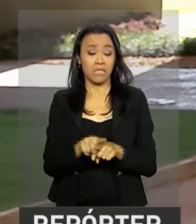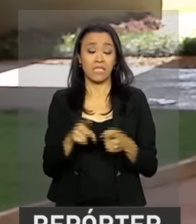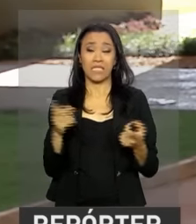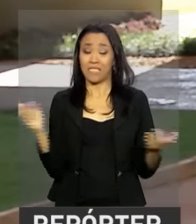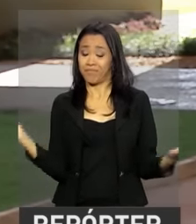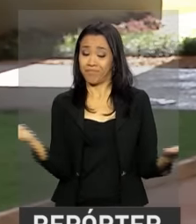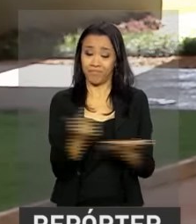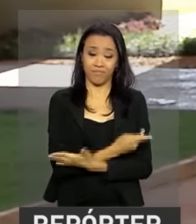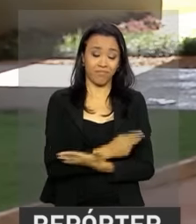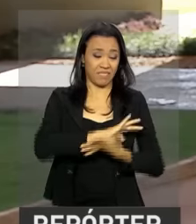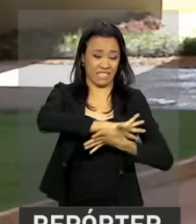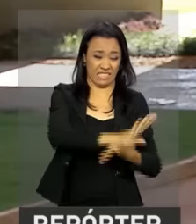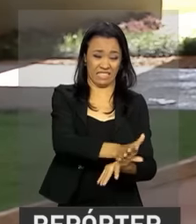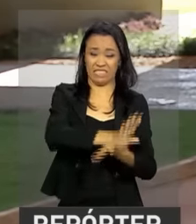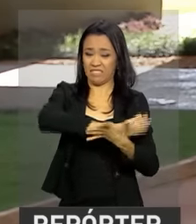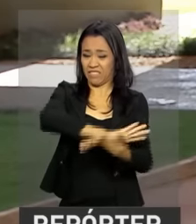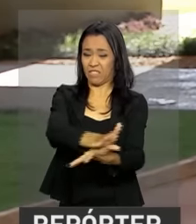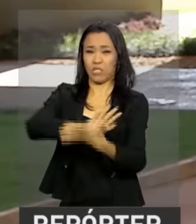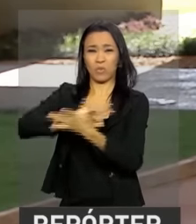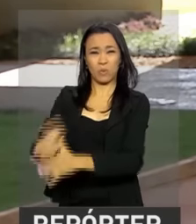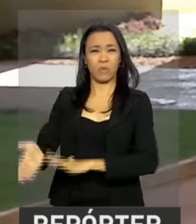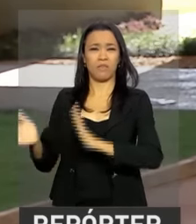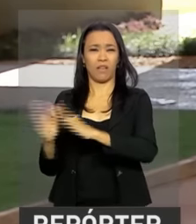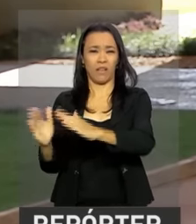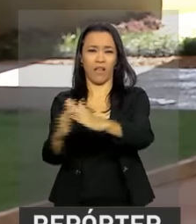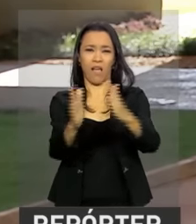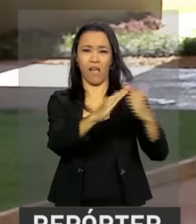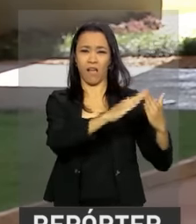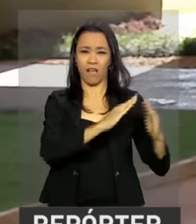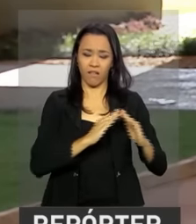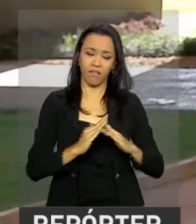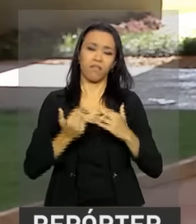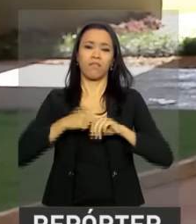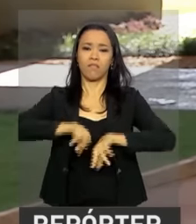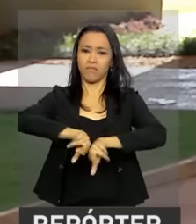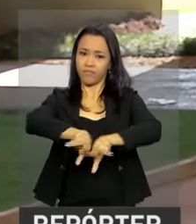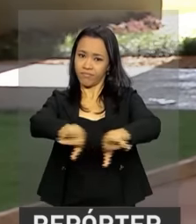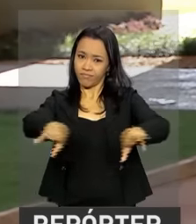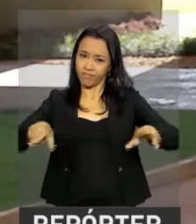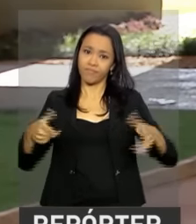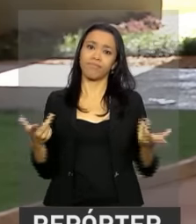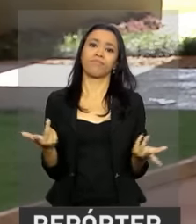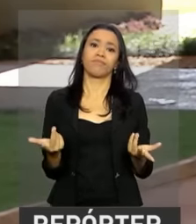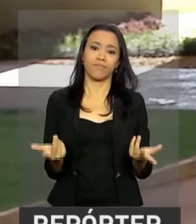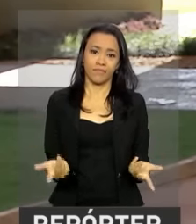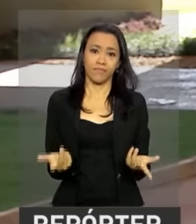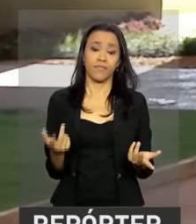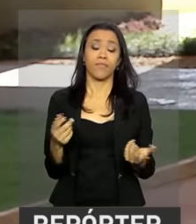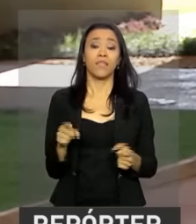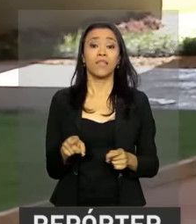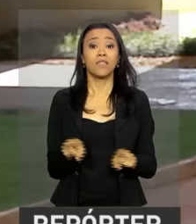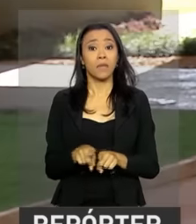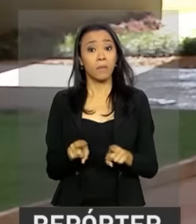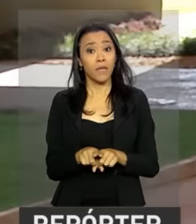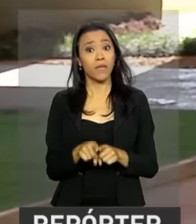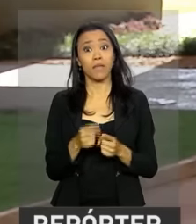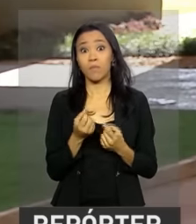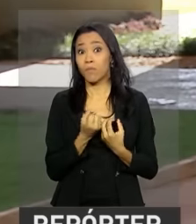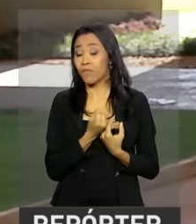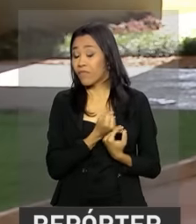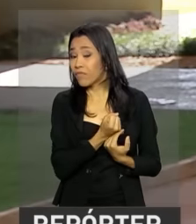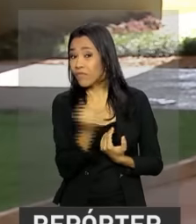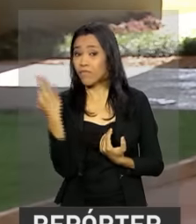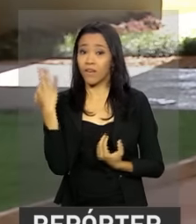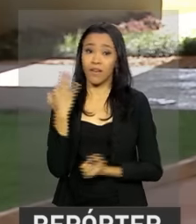muitos estragos aí em cidades construções de cidades da região inclusive construções históricas além de muitos